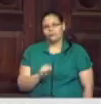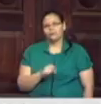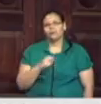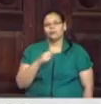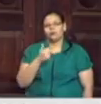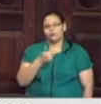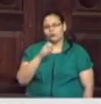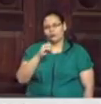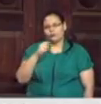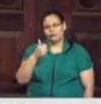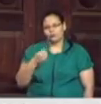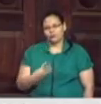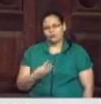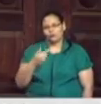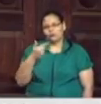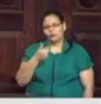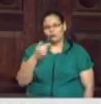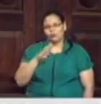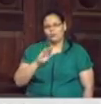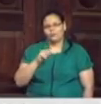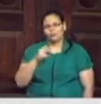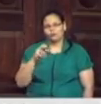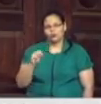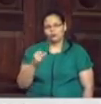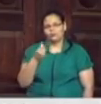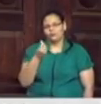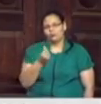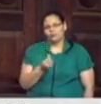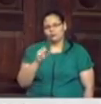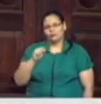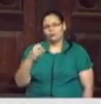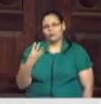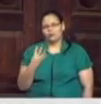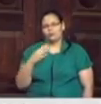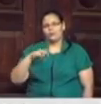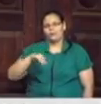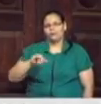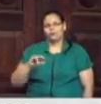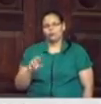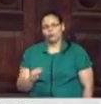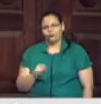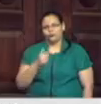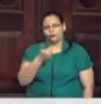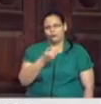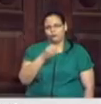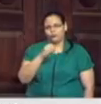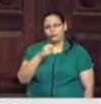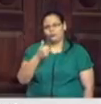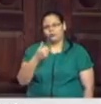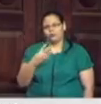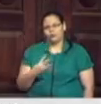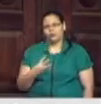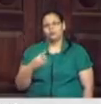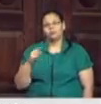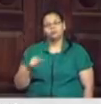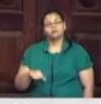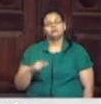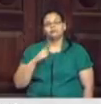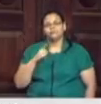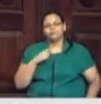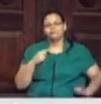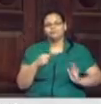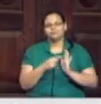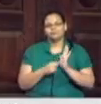bi 764 milhões. 2014, segundo dados nosso interno da